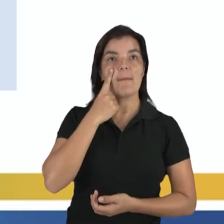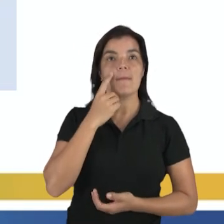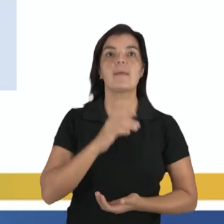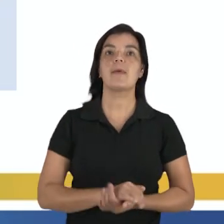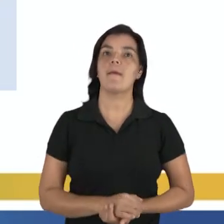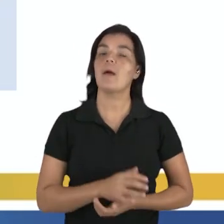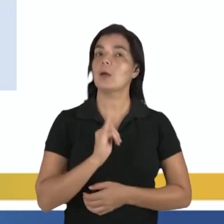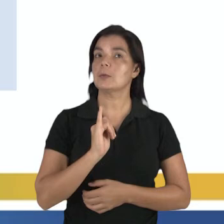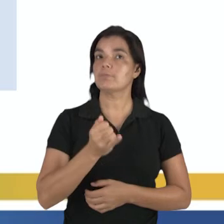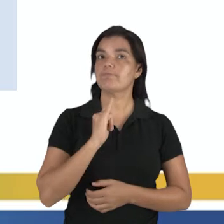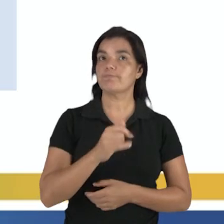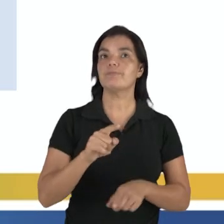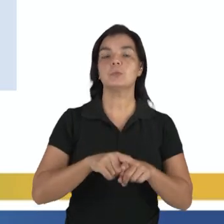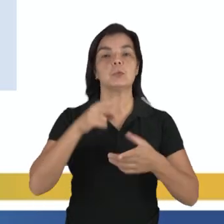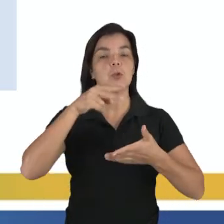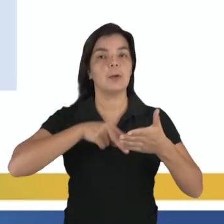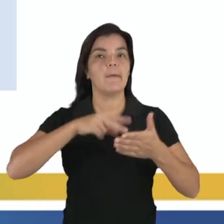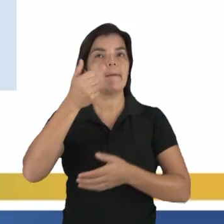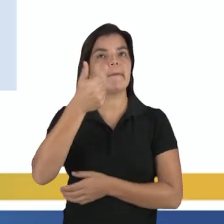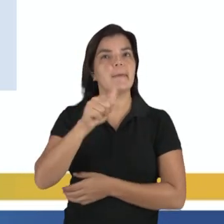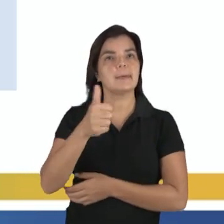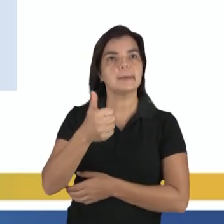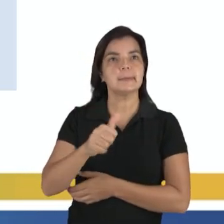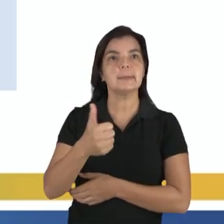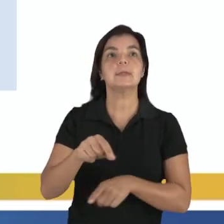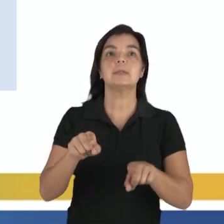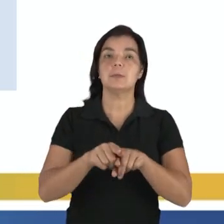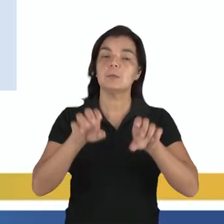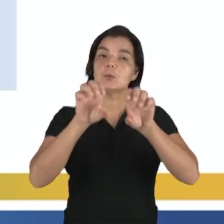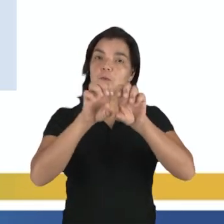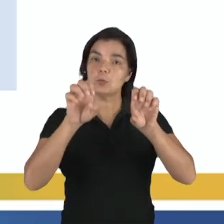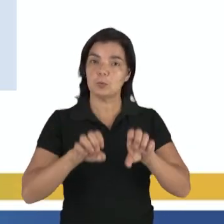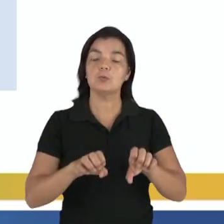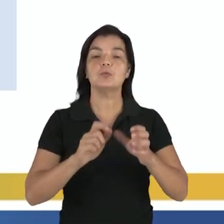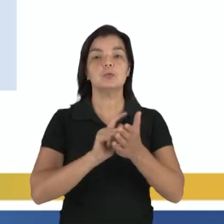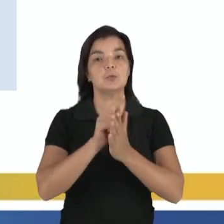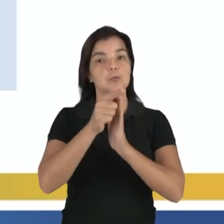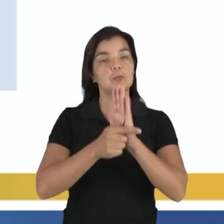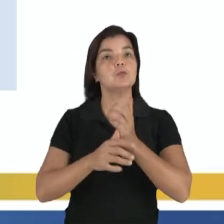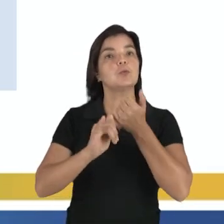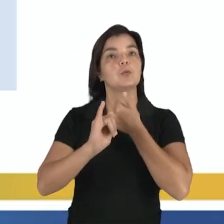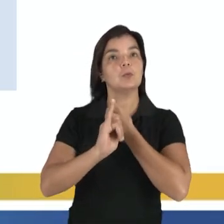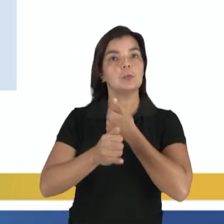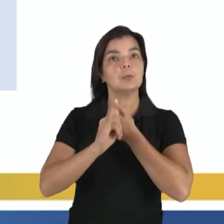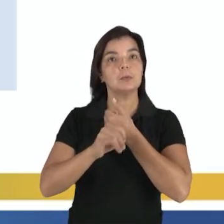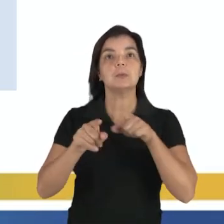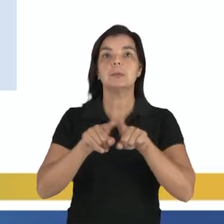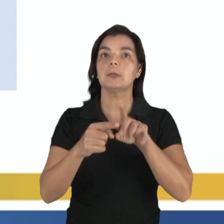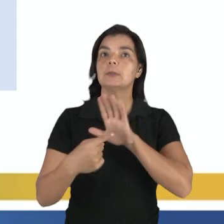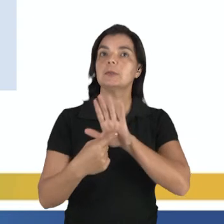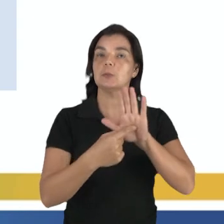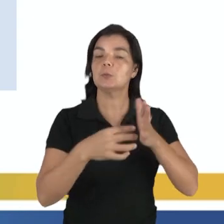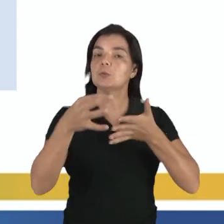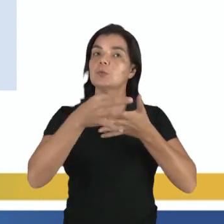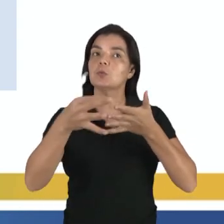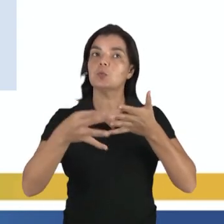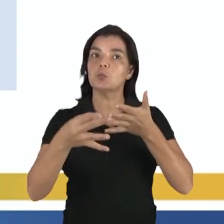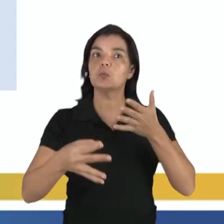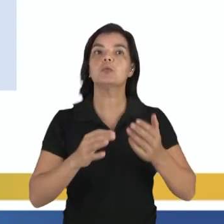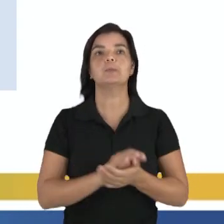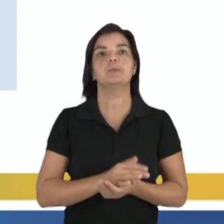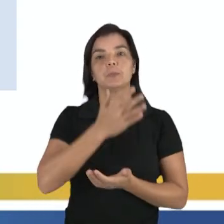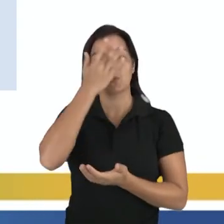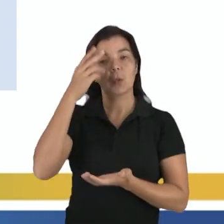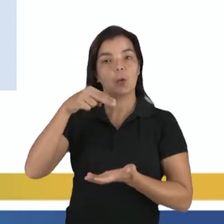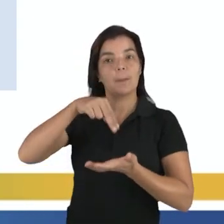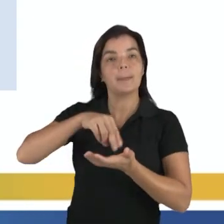Observe ainda que a narrativa que acabamos de ler e analisar segue a estrutura do gênero crônica. Nela identificamos elementos como